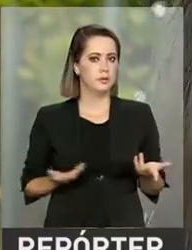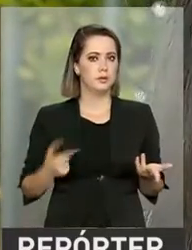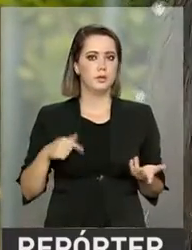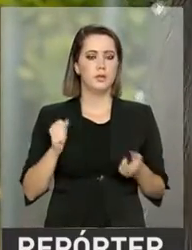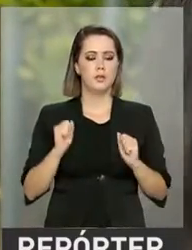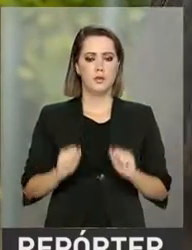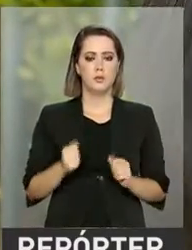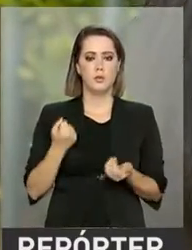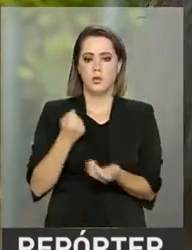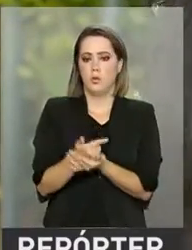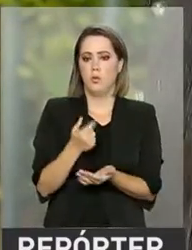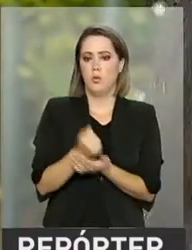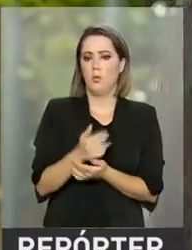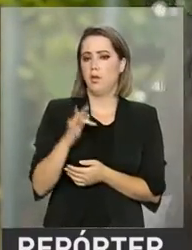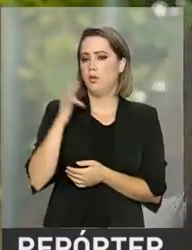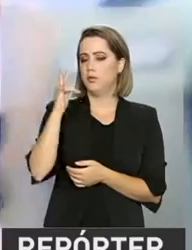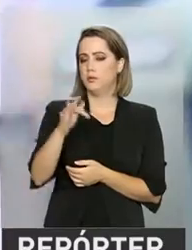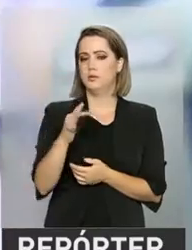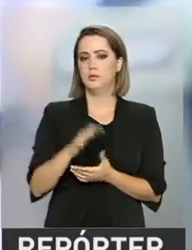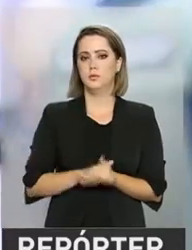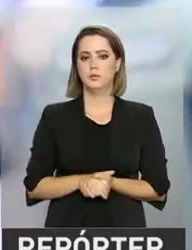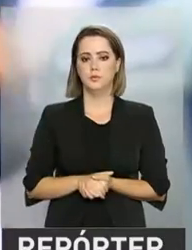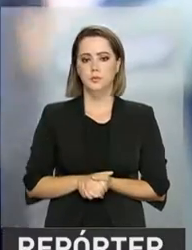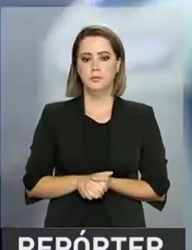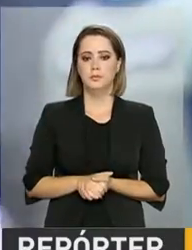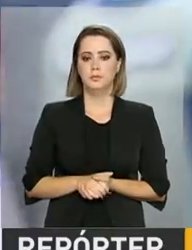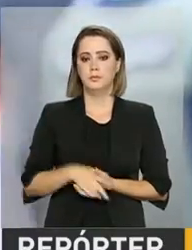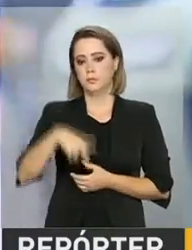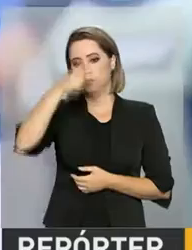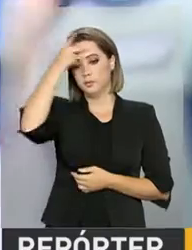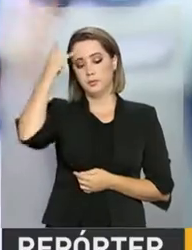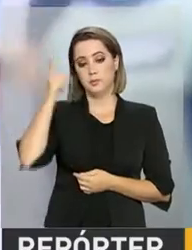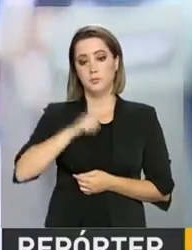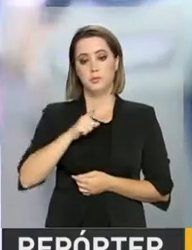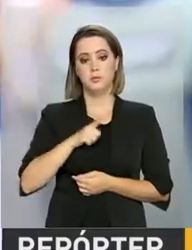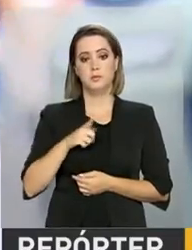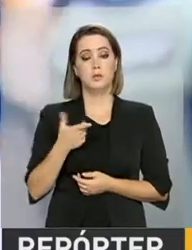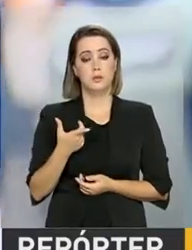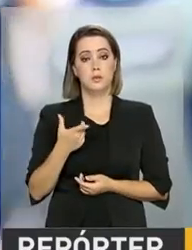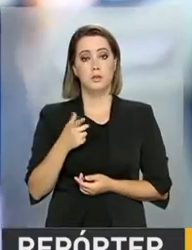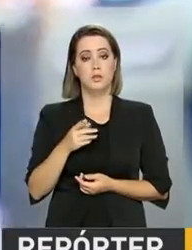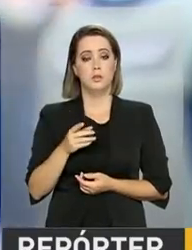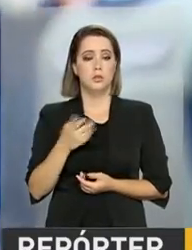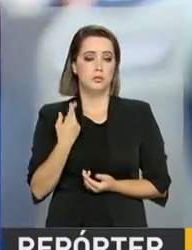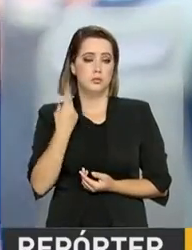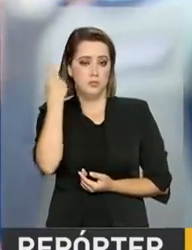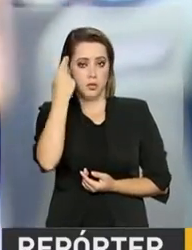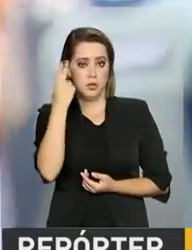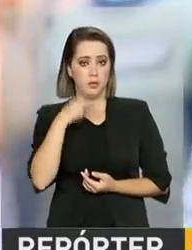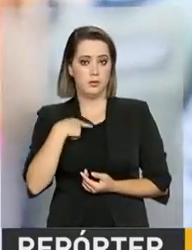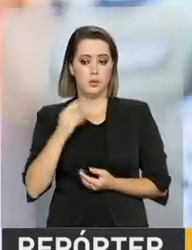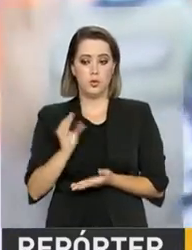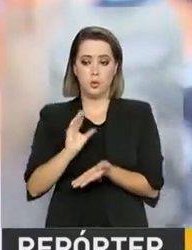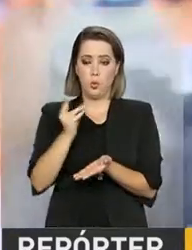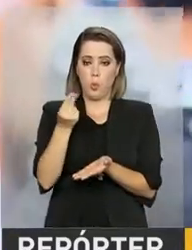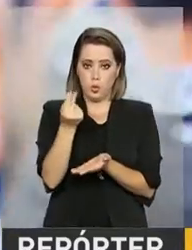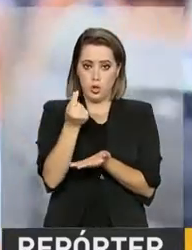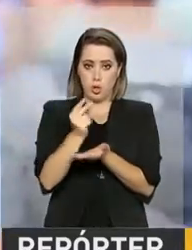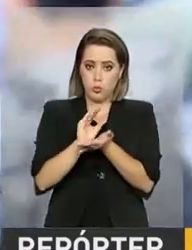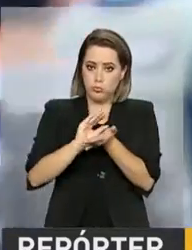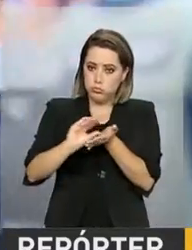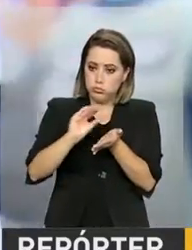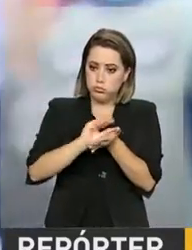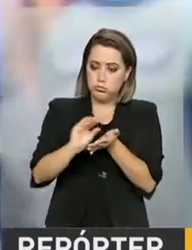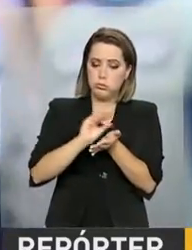adquirir algum bem fazer algum investimento para quem tem o hábito de aplicar o dinheiro em um investimento mais seguro e tradicional dos